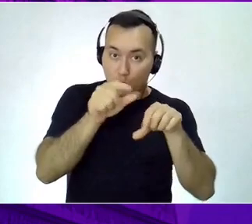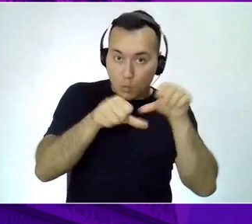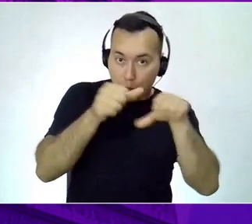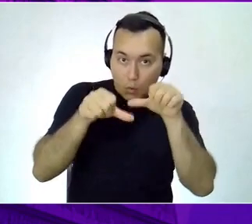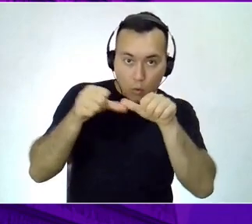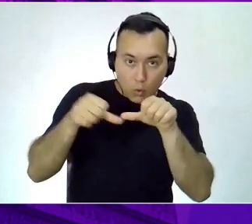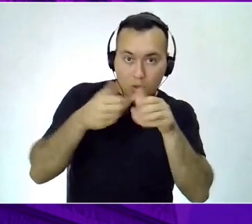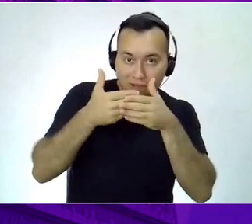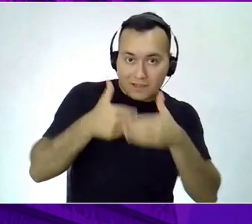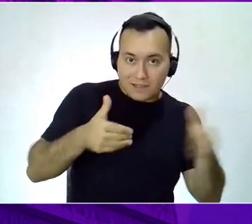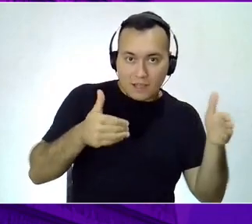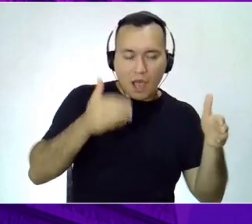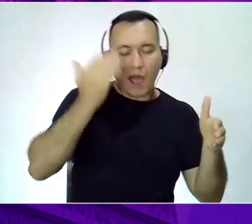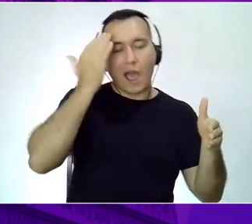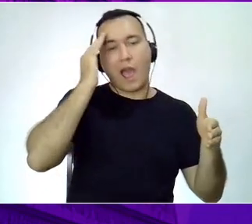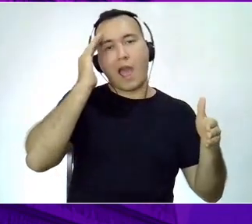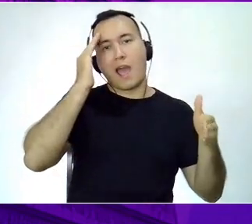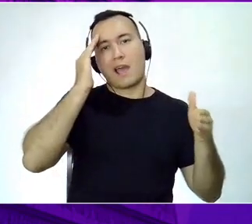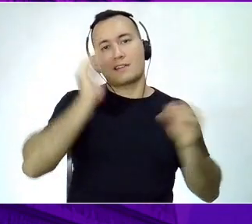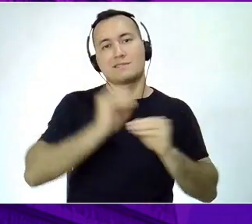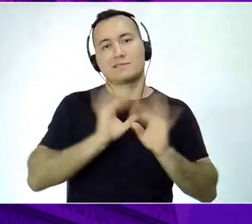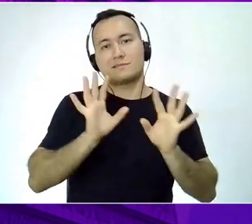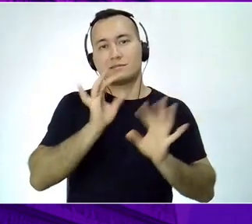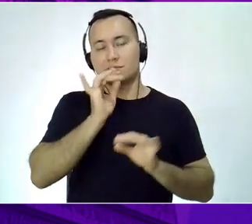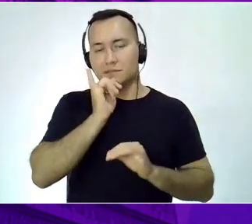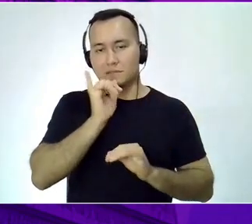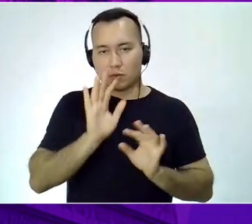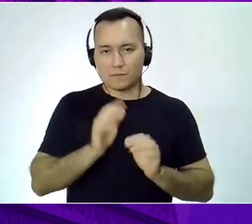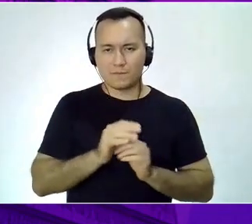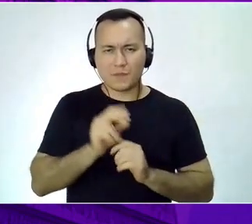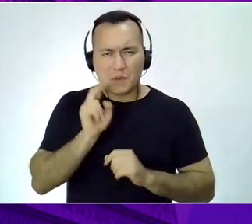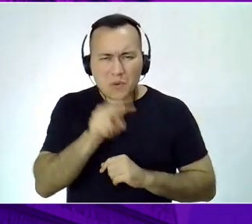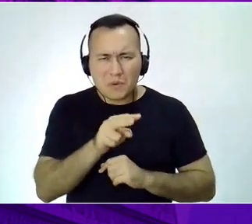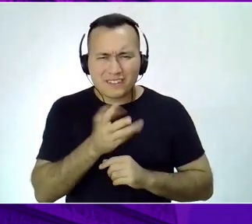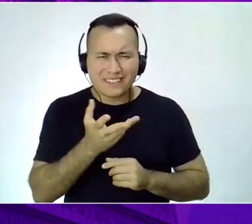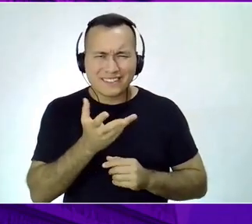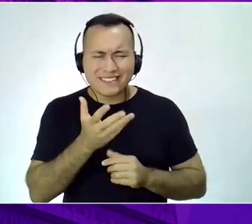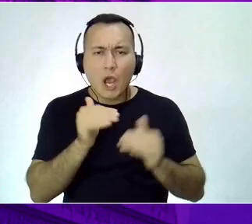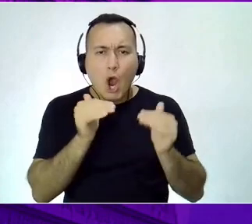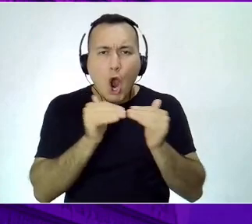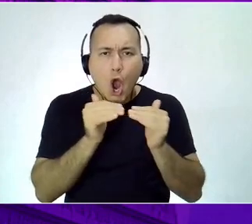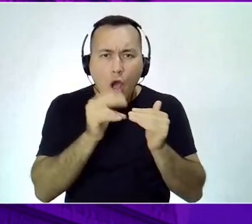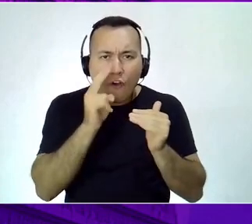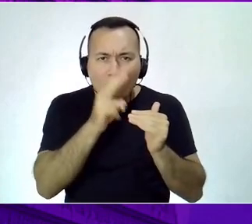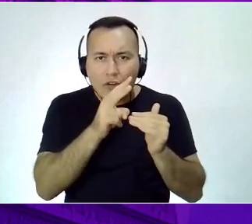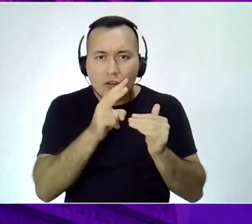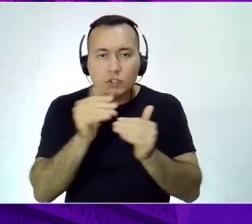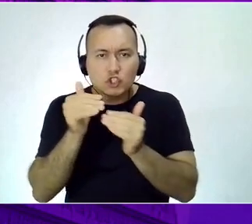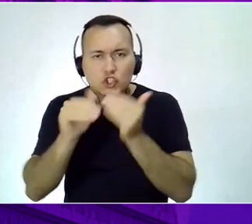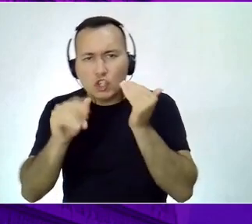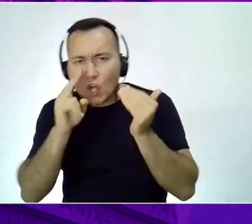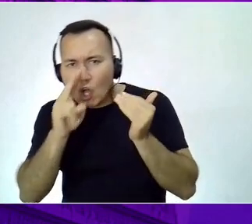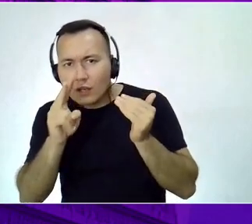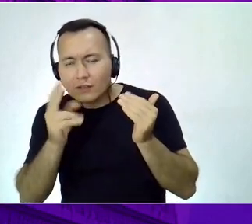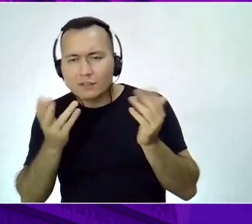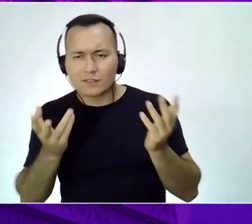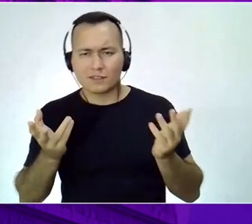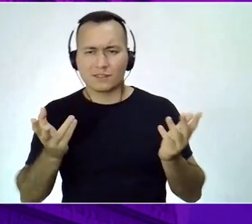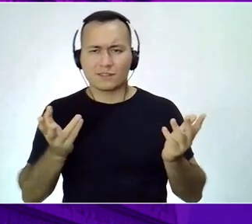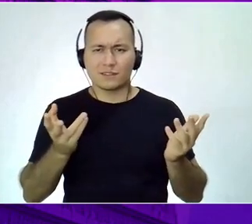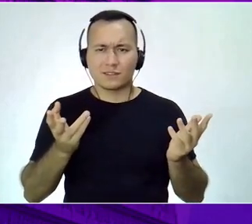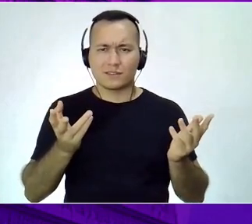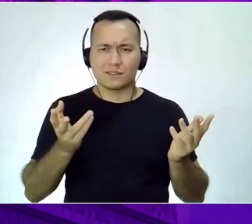dele. Porque aqui, olha só, isso me dói na alma. O concordo fortemente e o discordo fortemente estão em 2 tons de